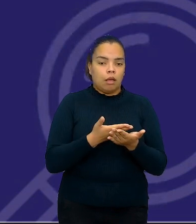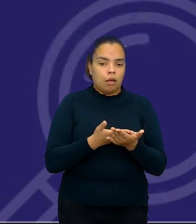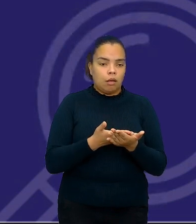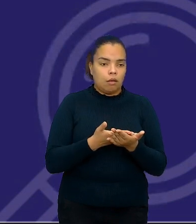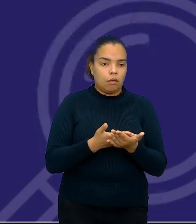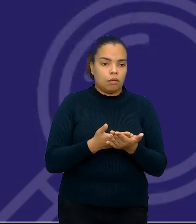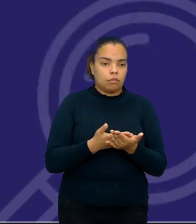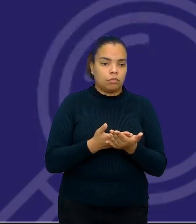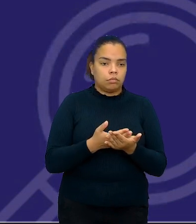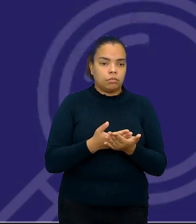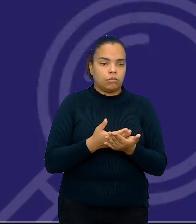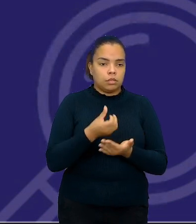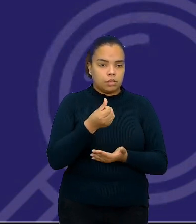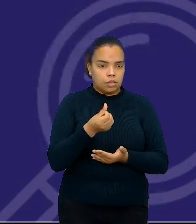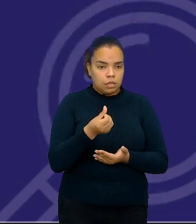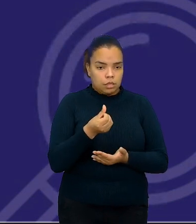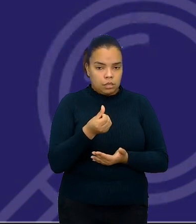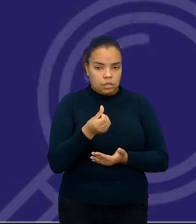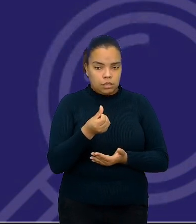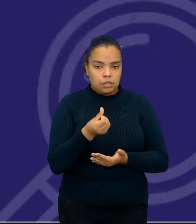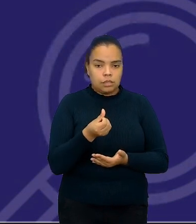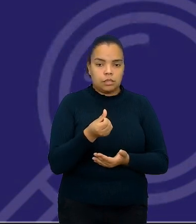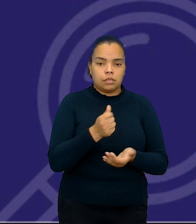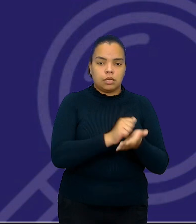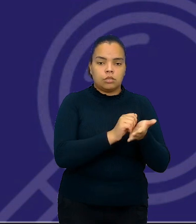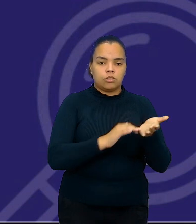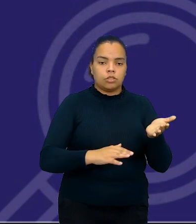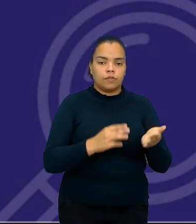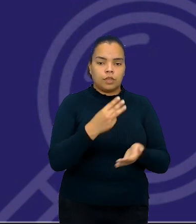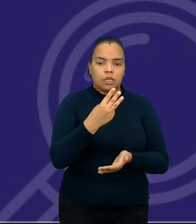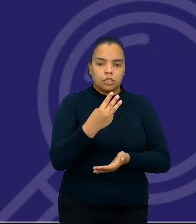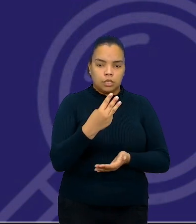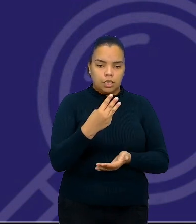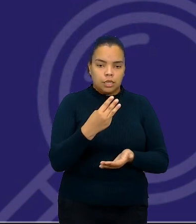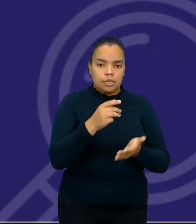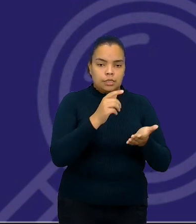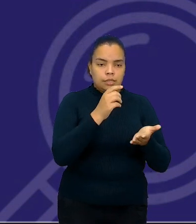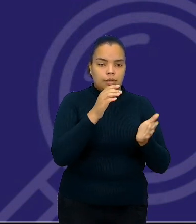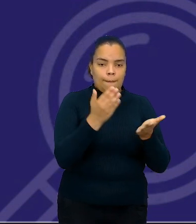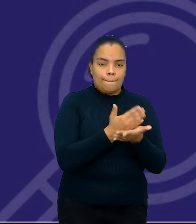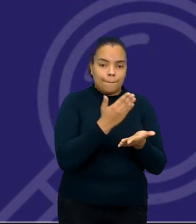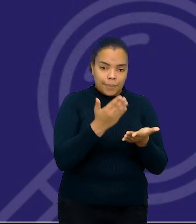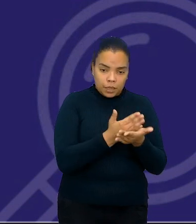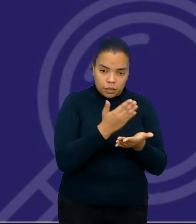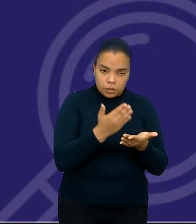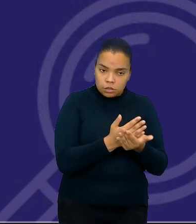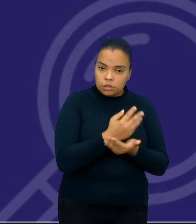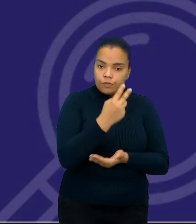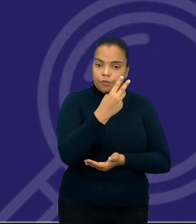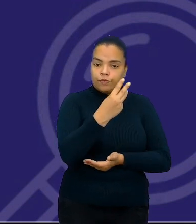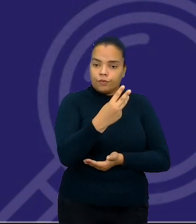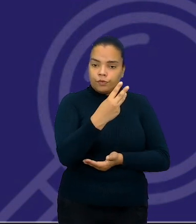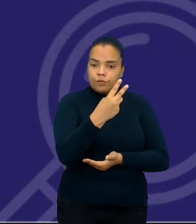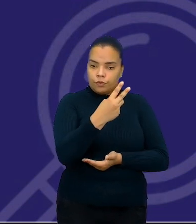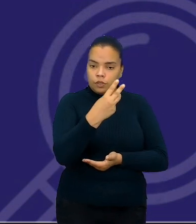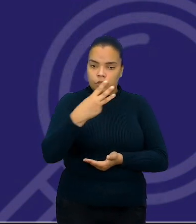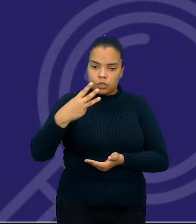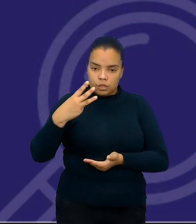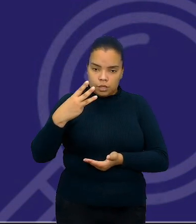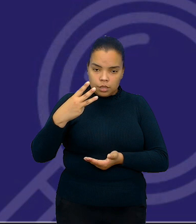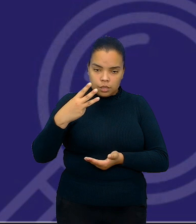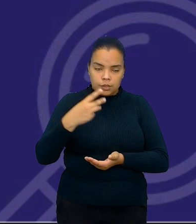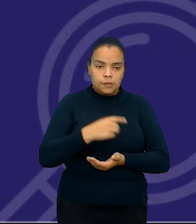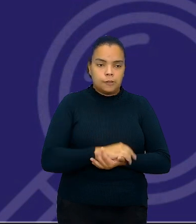atividade 3, presente na aula 6, na página 23 do caderno do estudante. Então, se me